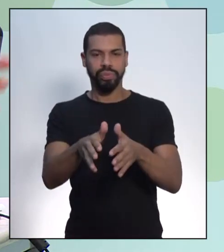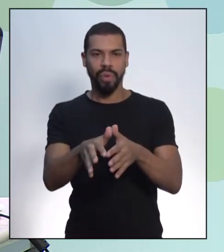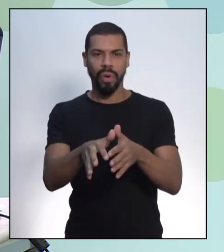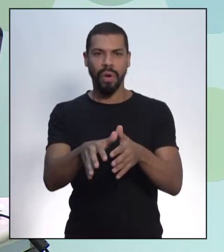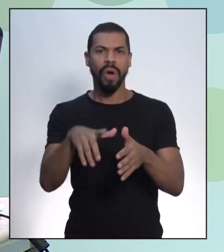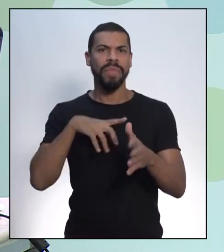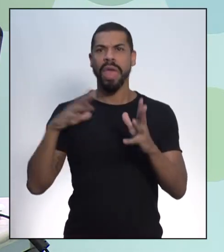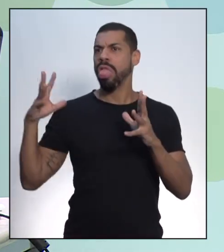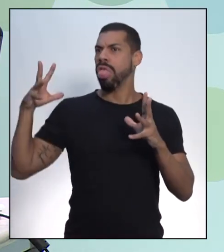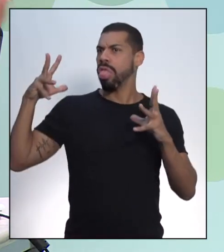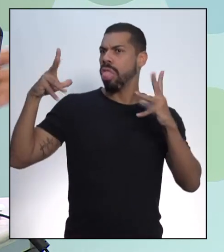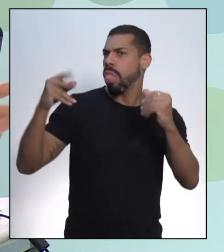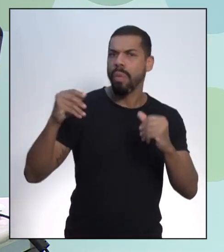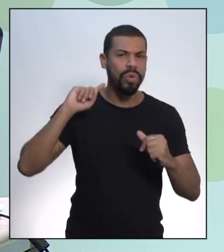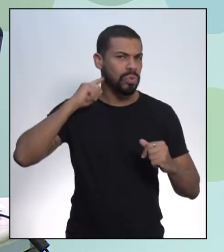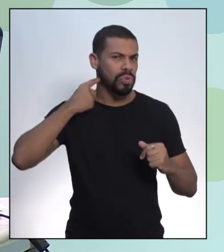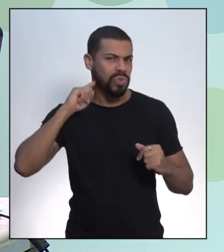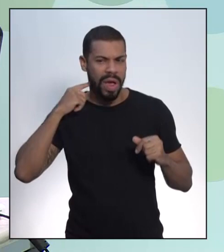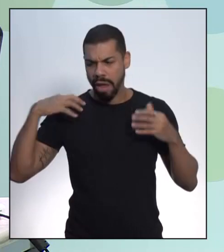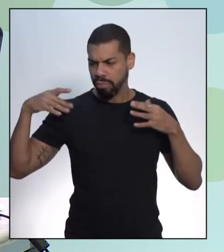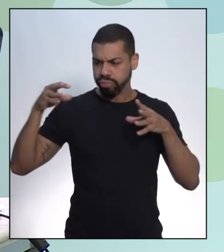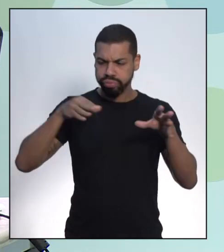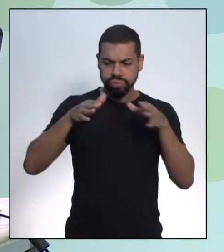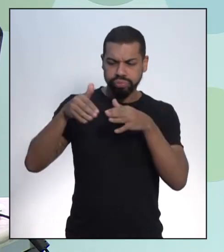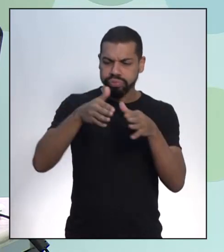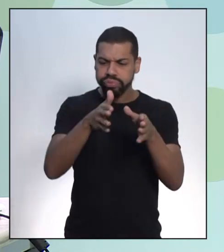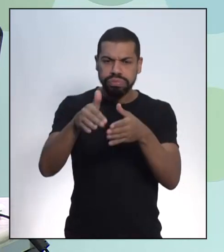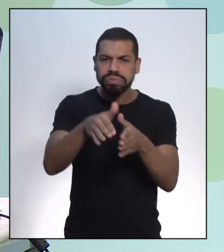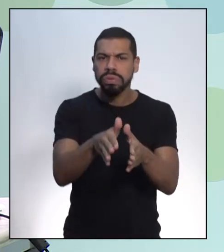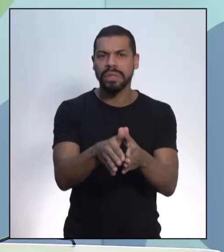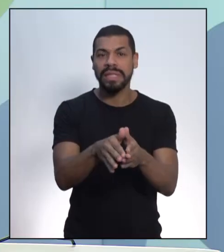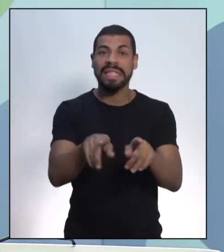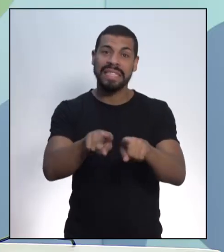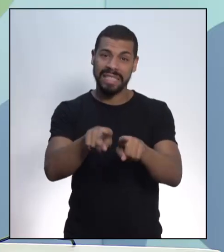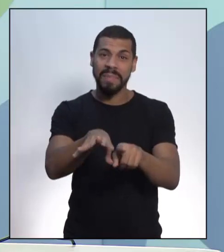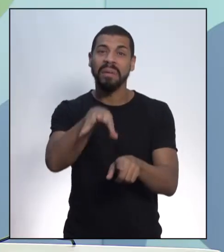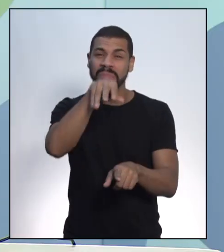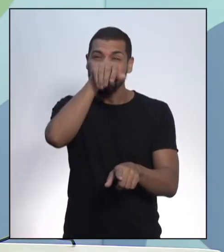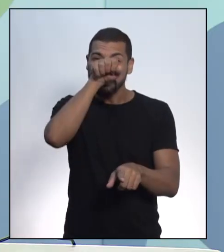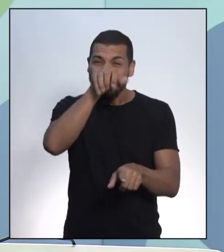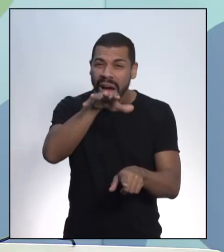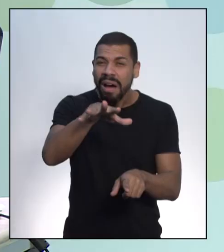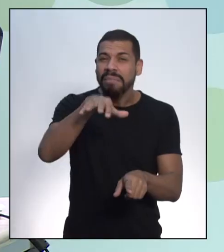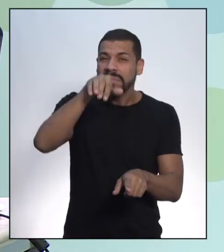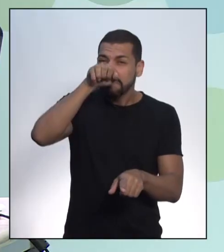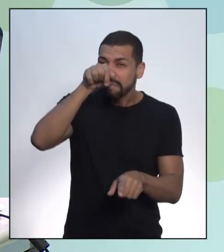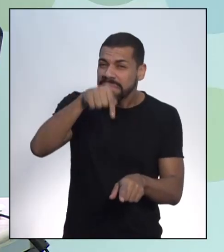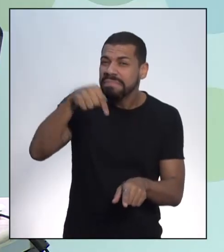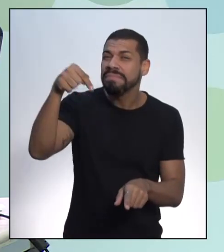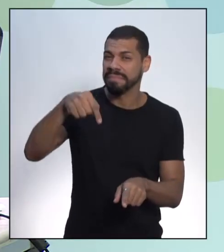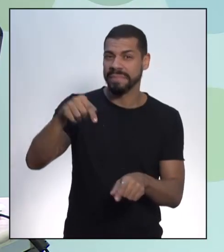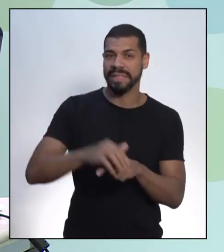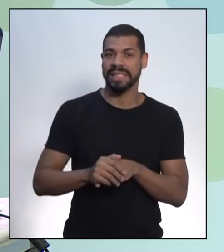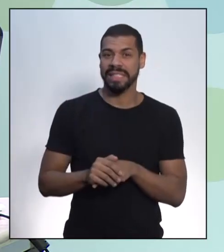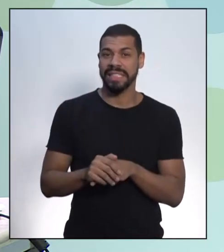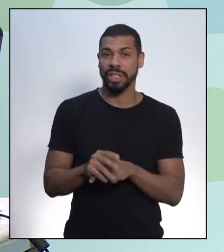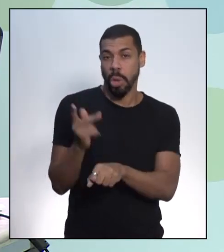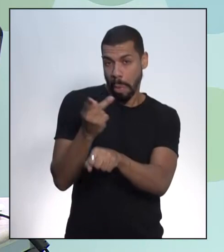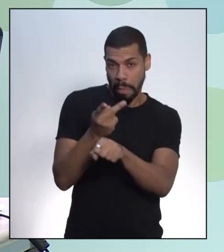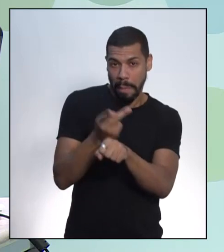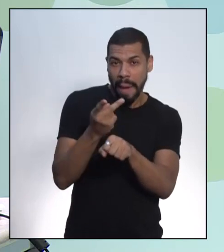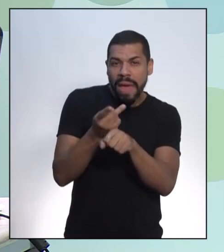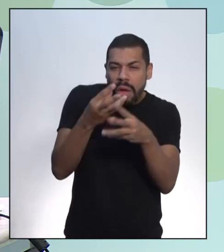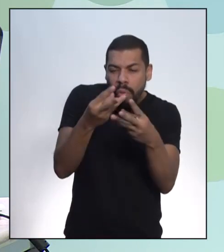vem com todas as sujeiras, né? E, além de tudo, um odor também. Então, a função do carvão é o quê? Tirar o